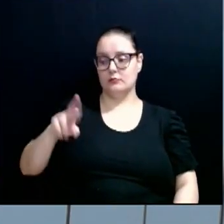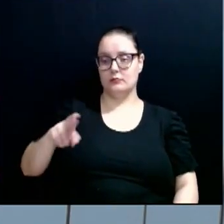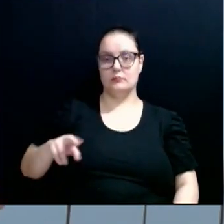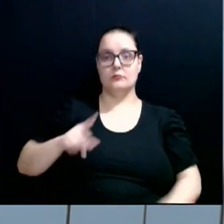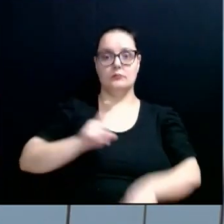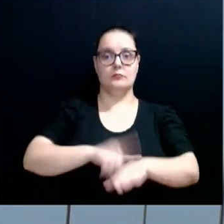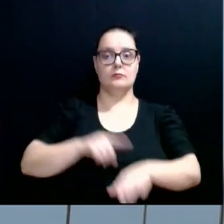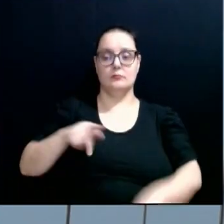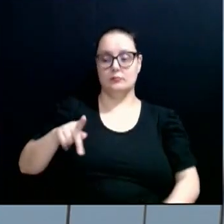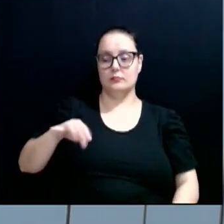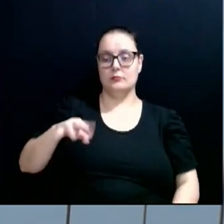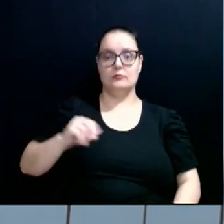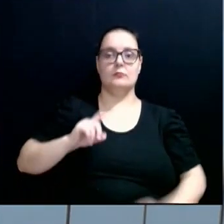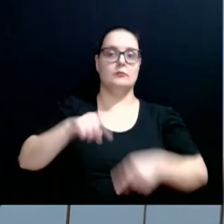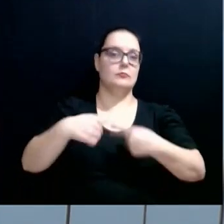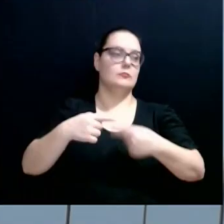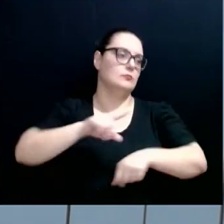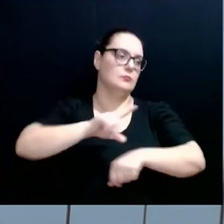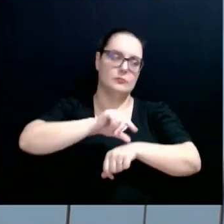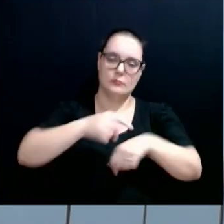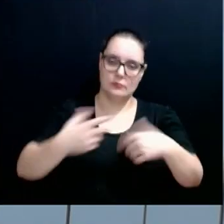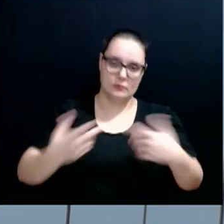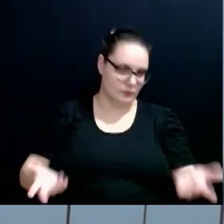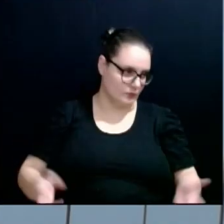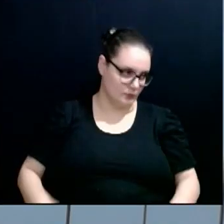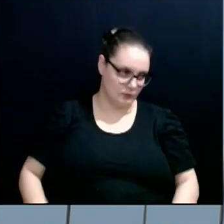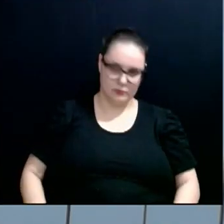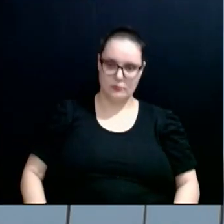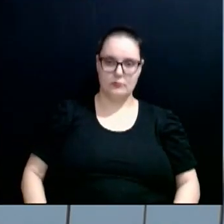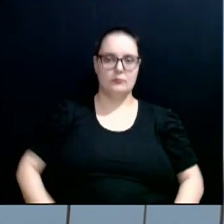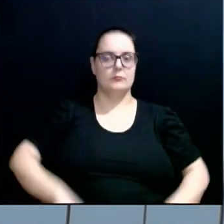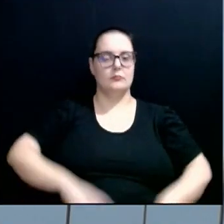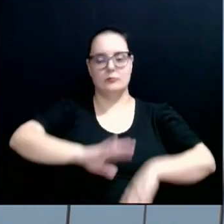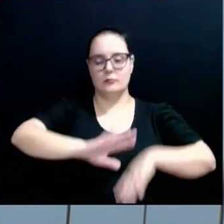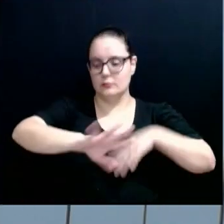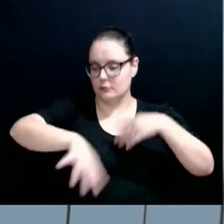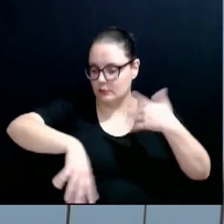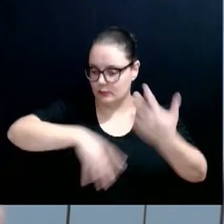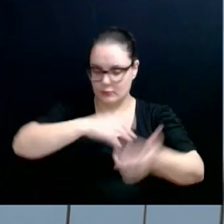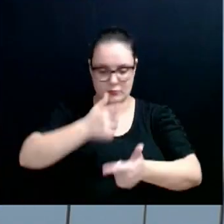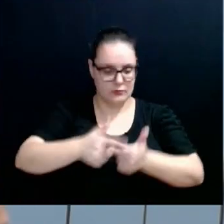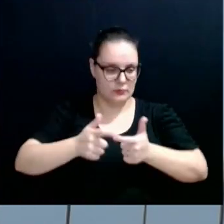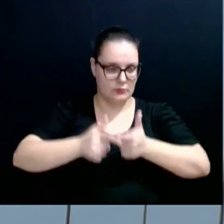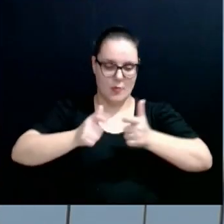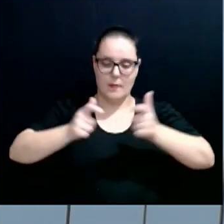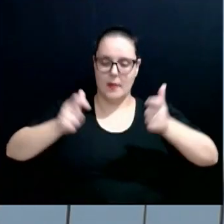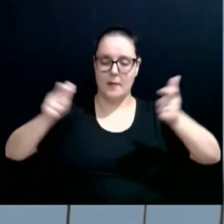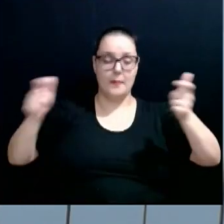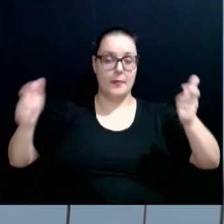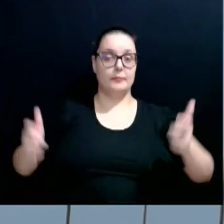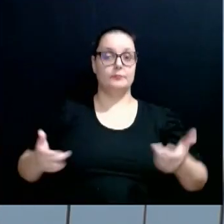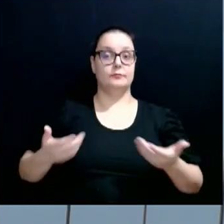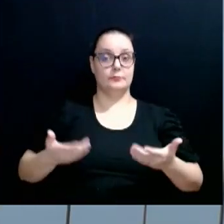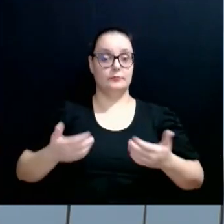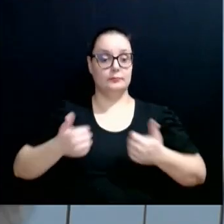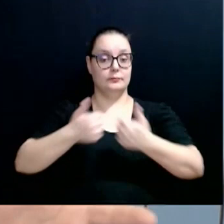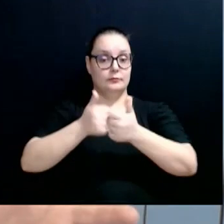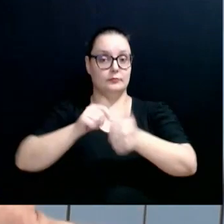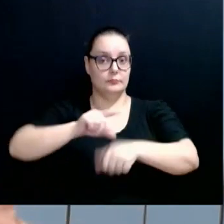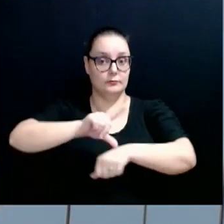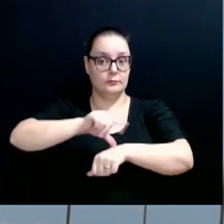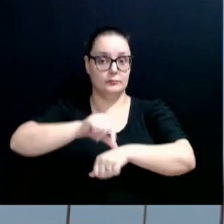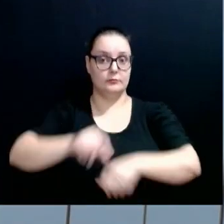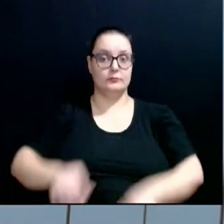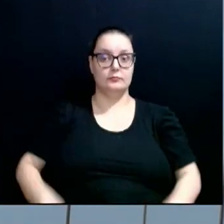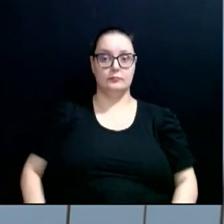outros atrasam, e isso daí virava uma bola de neve. Só que aí quando o ônibus atrasava, ele pegava daquele